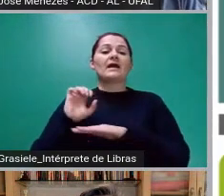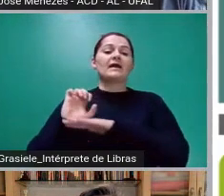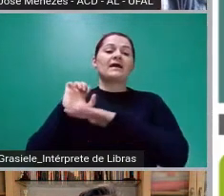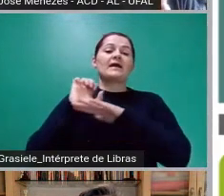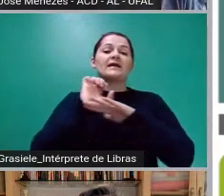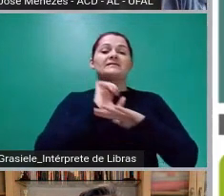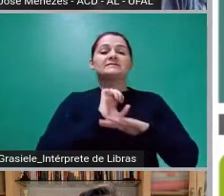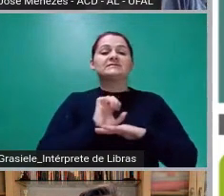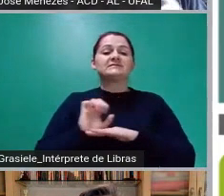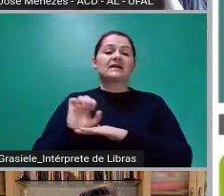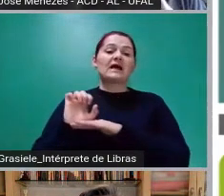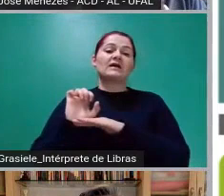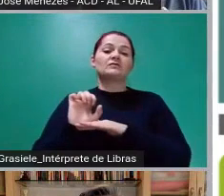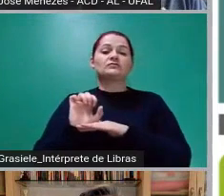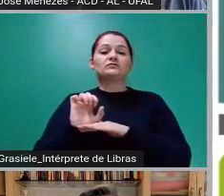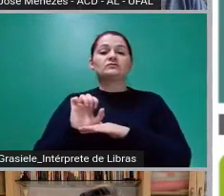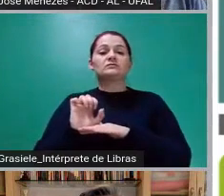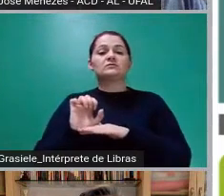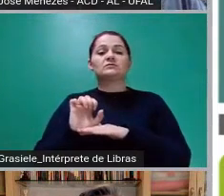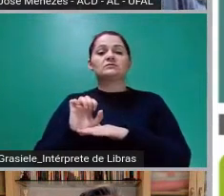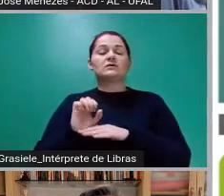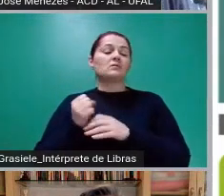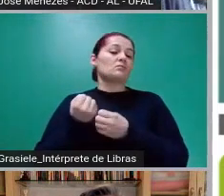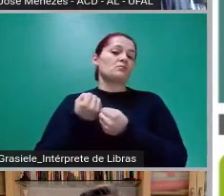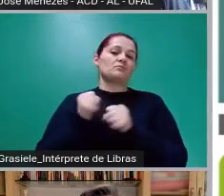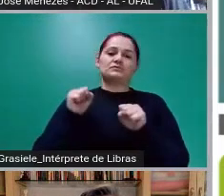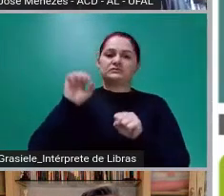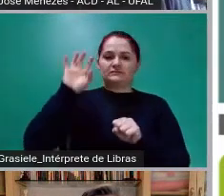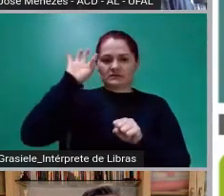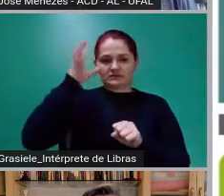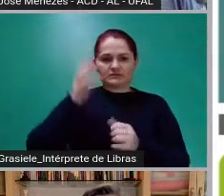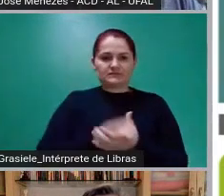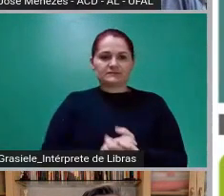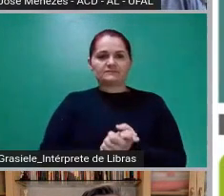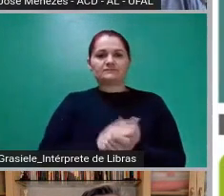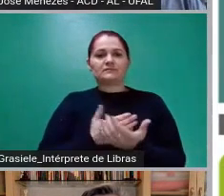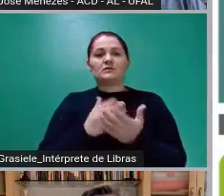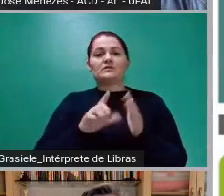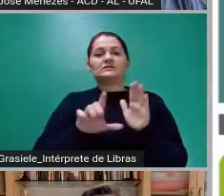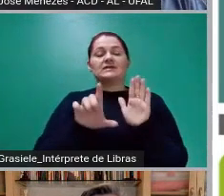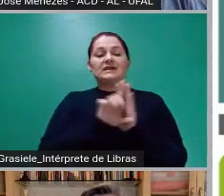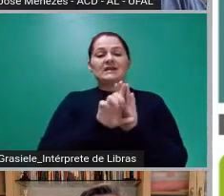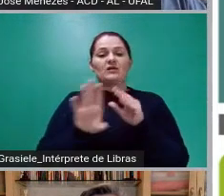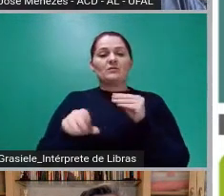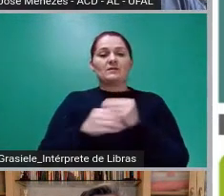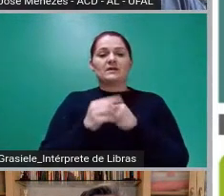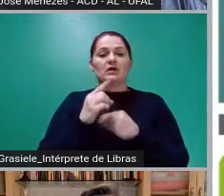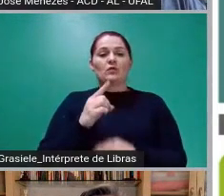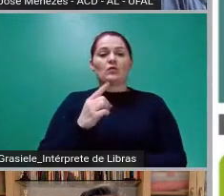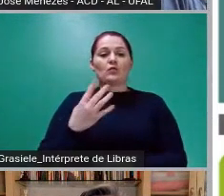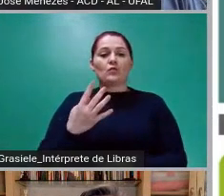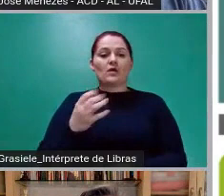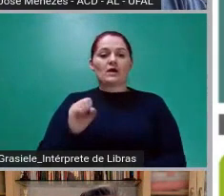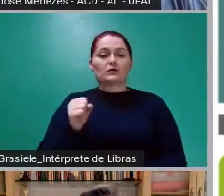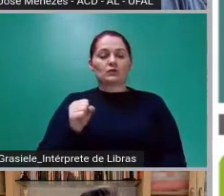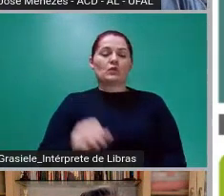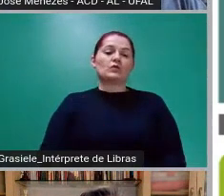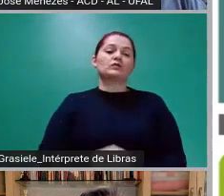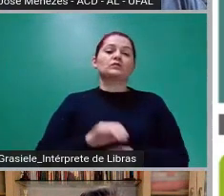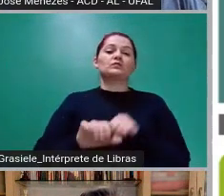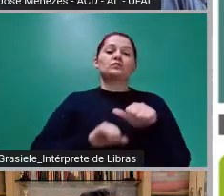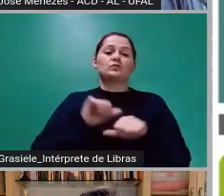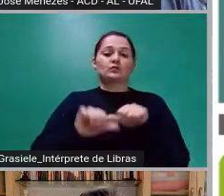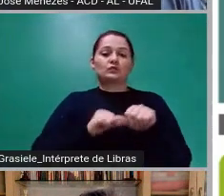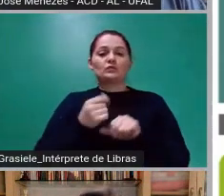estão numa situação de insolvência. E aí veio primeiro a Lei Complementar 148, que alterou os encargos financeiros, o início